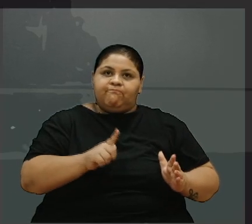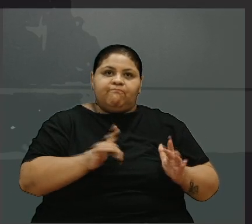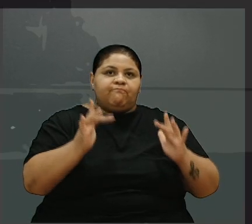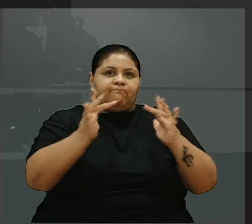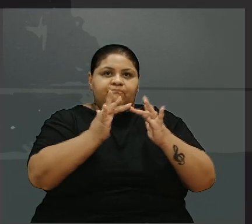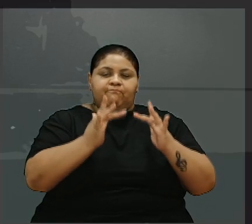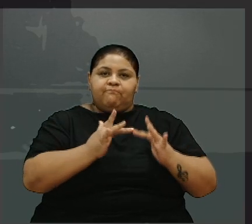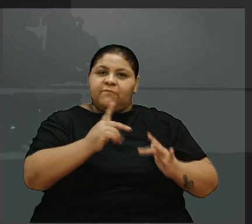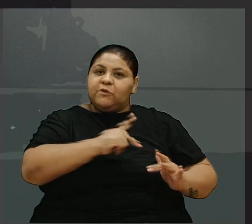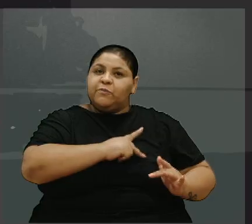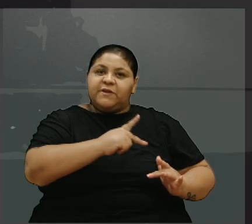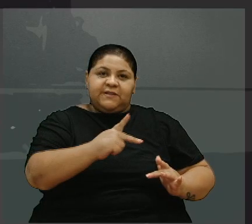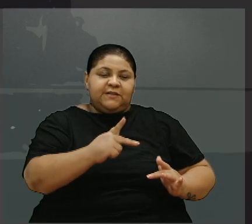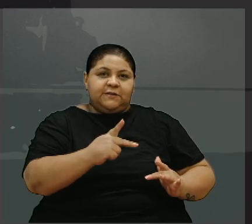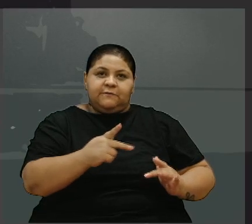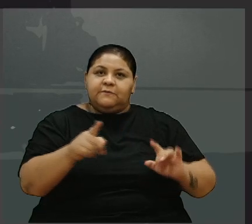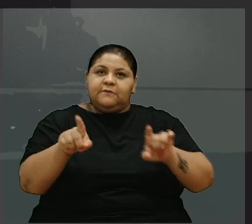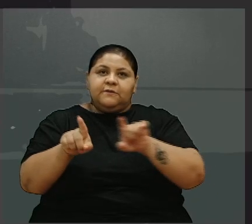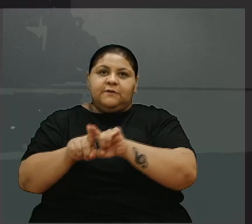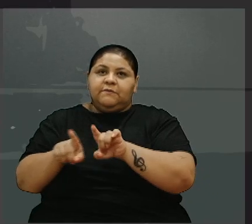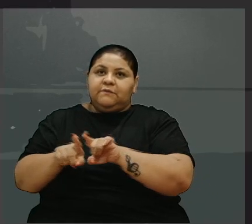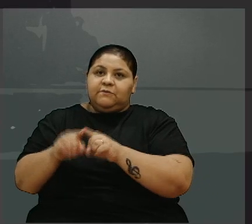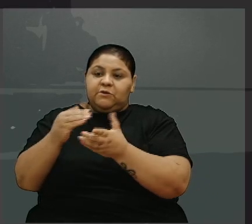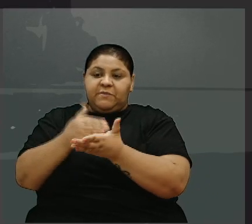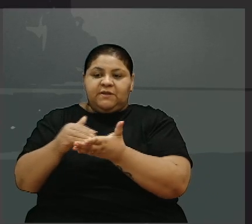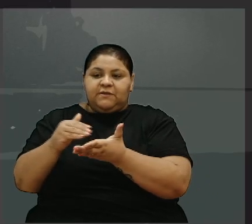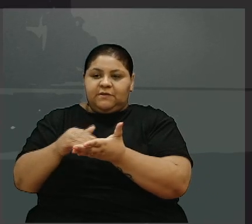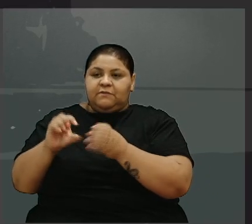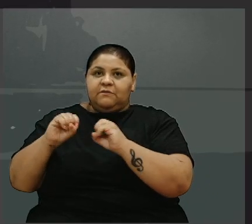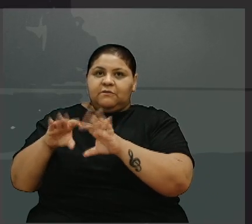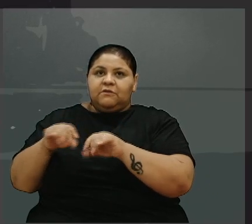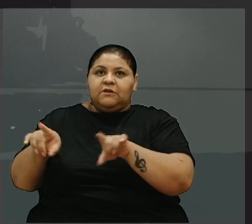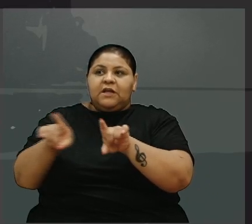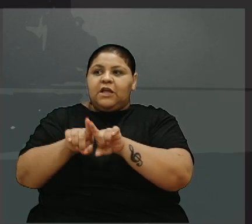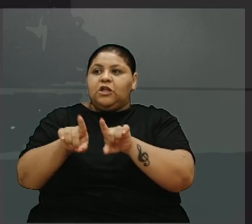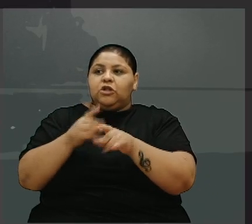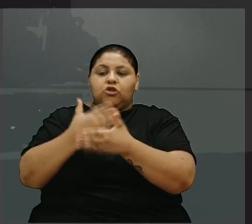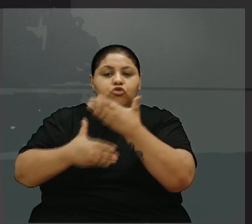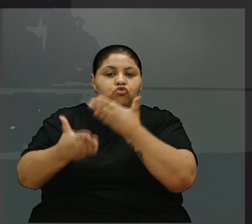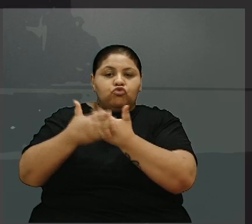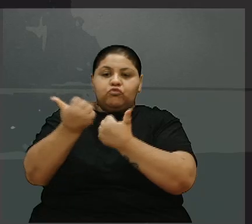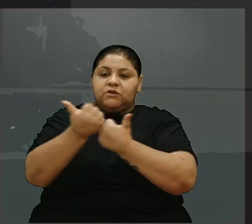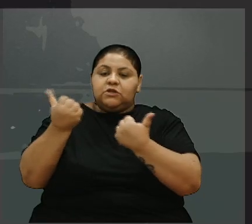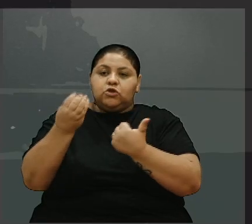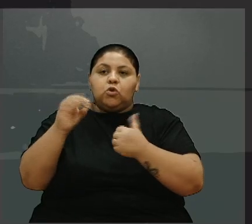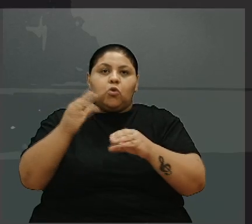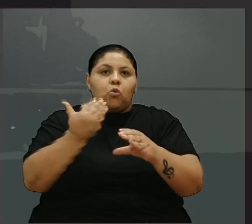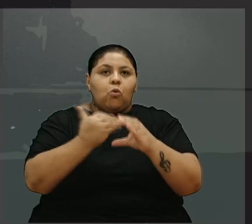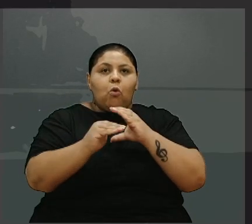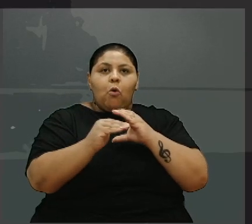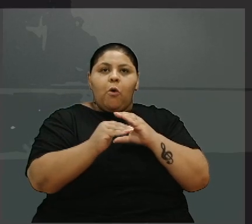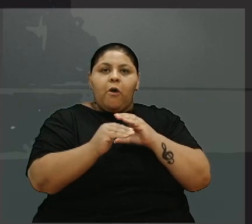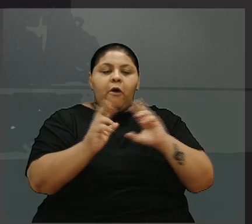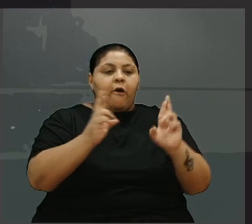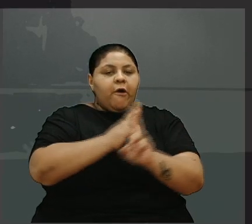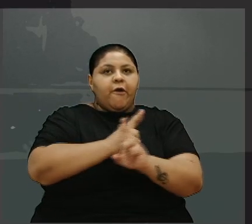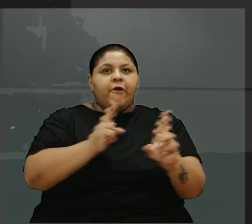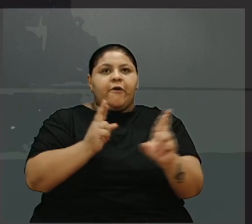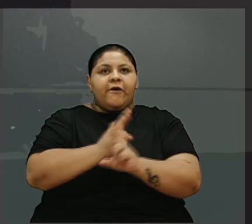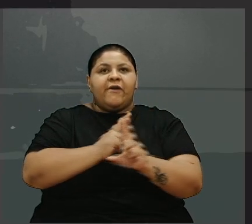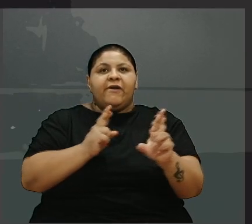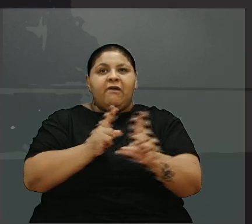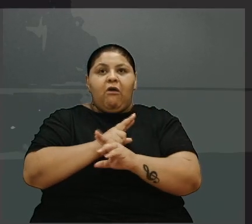nem do presidente da FAS e muito menos da secretária de educação. É tudo por assessores ou por e-mail. A relação é